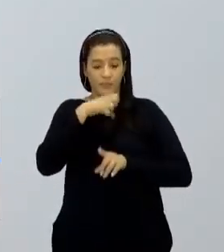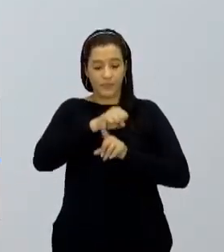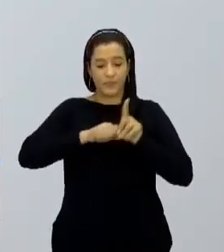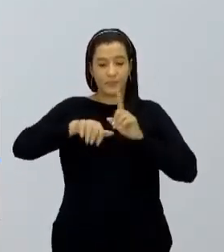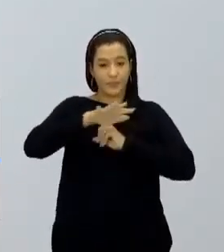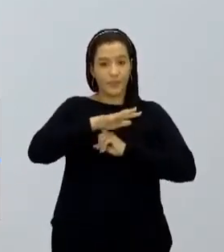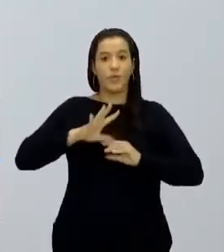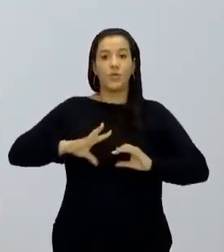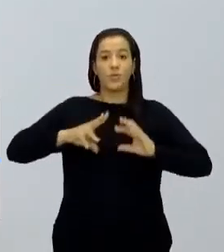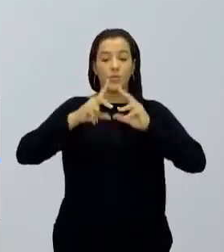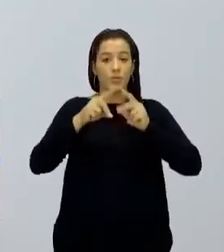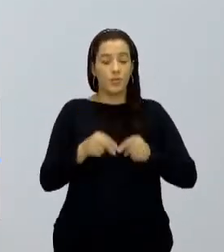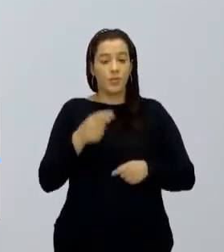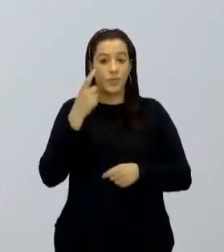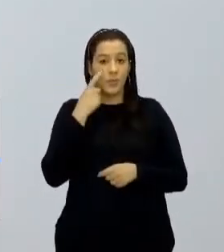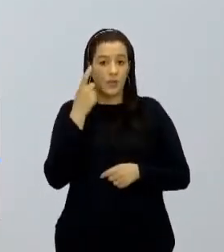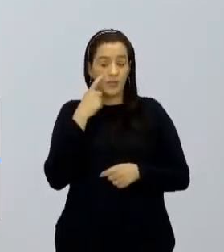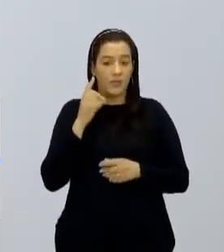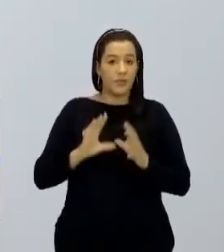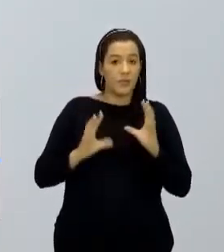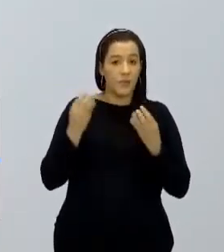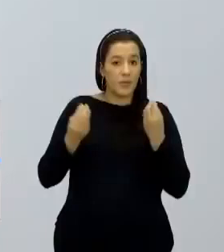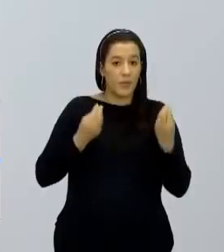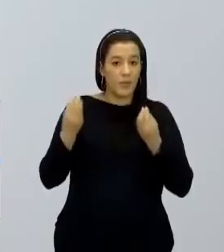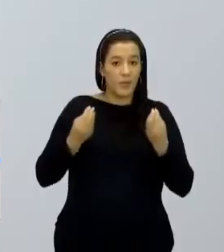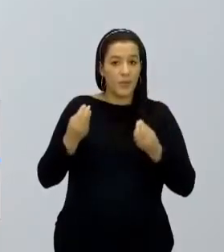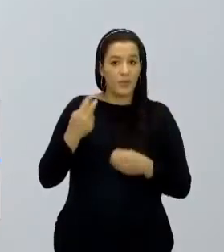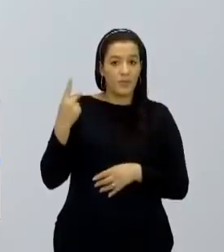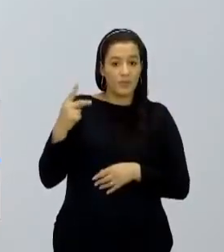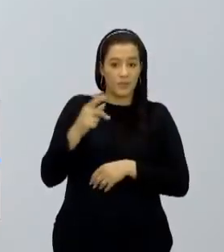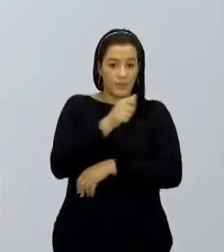para a gente poder ver aí como é que está a situação do nosso